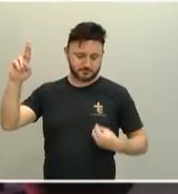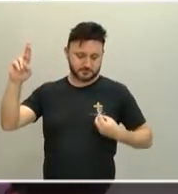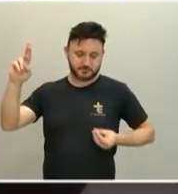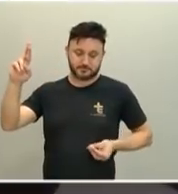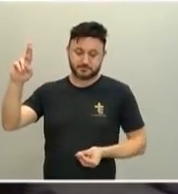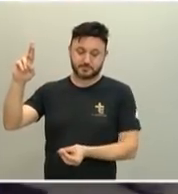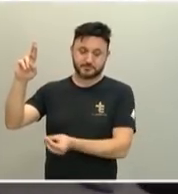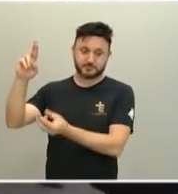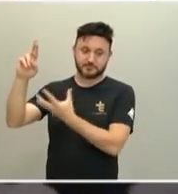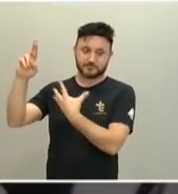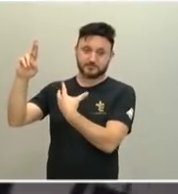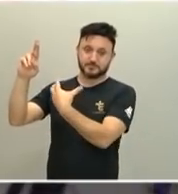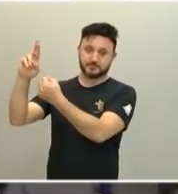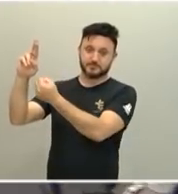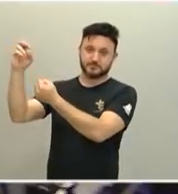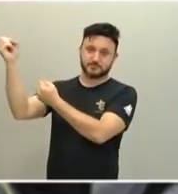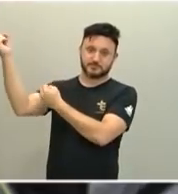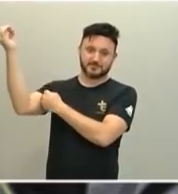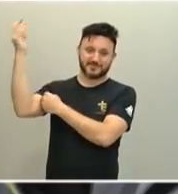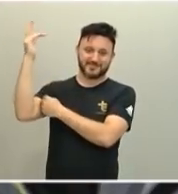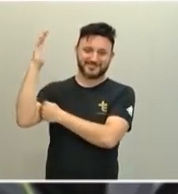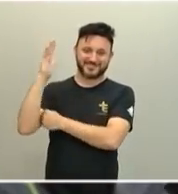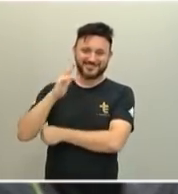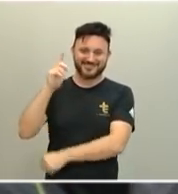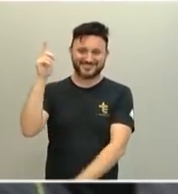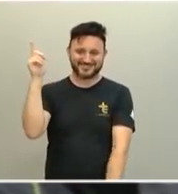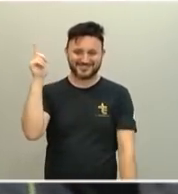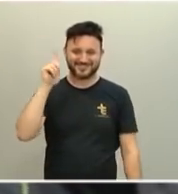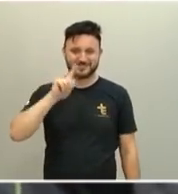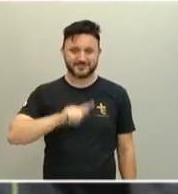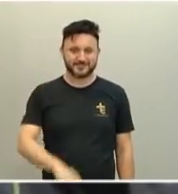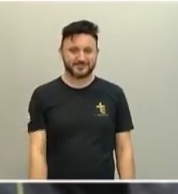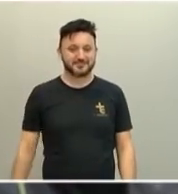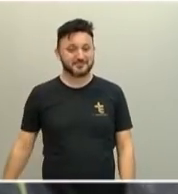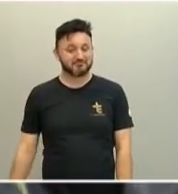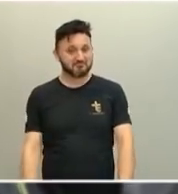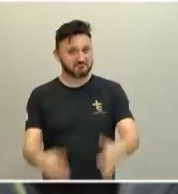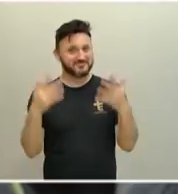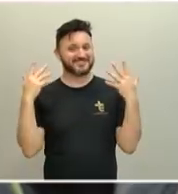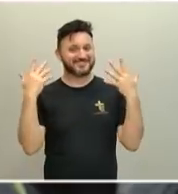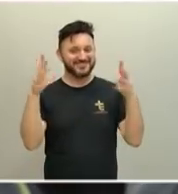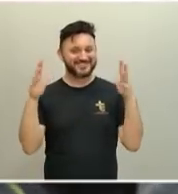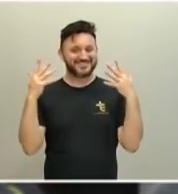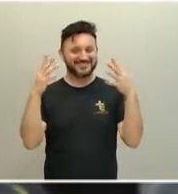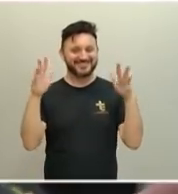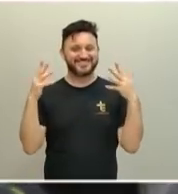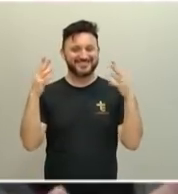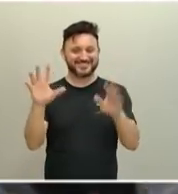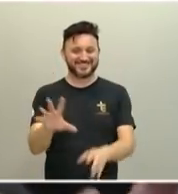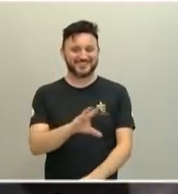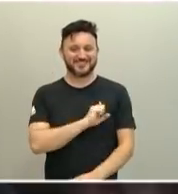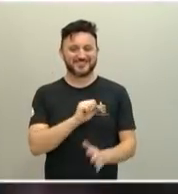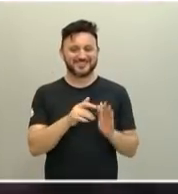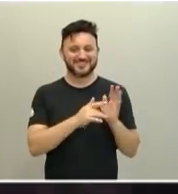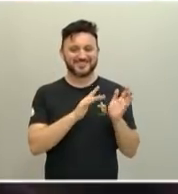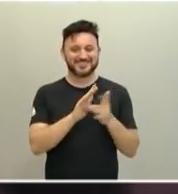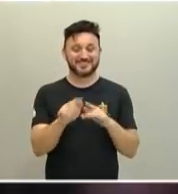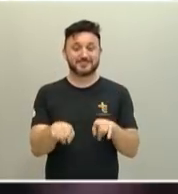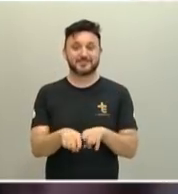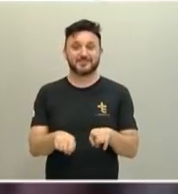Senhor, e minha bênção chegará. E aplauda o amor de Nossa Senhora.